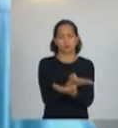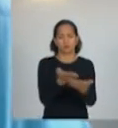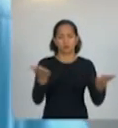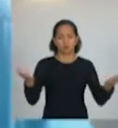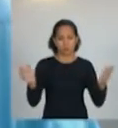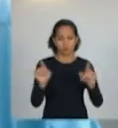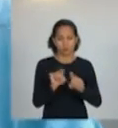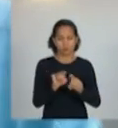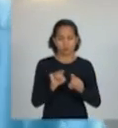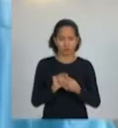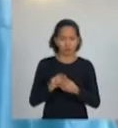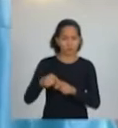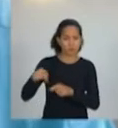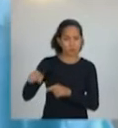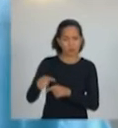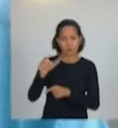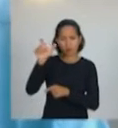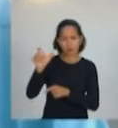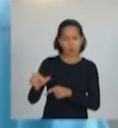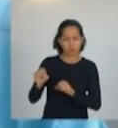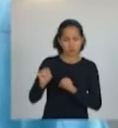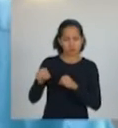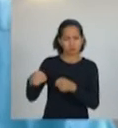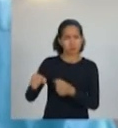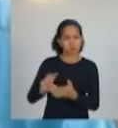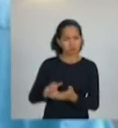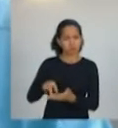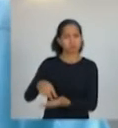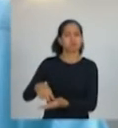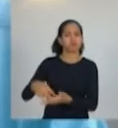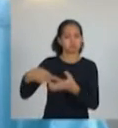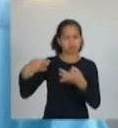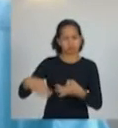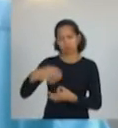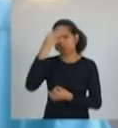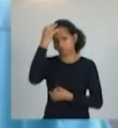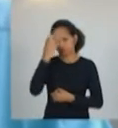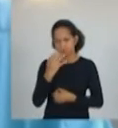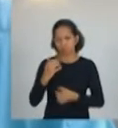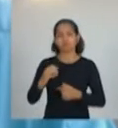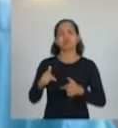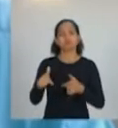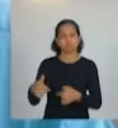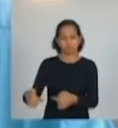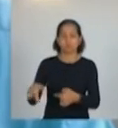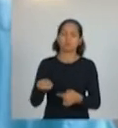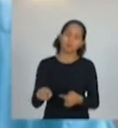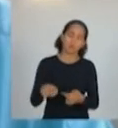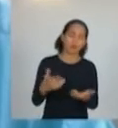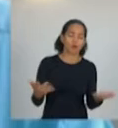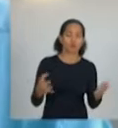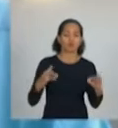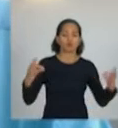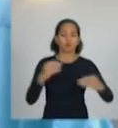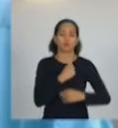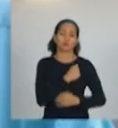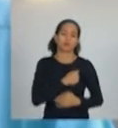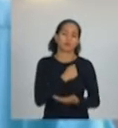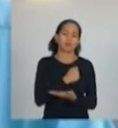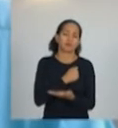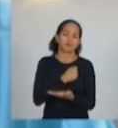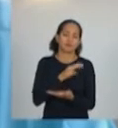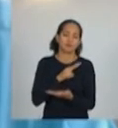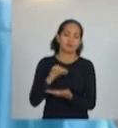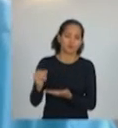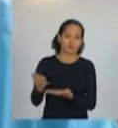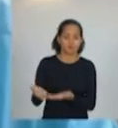É sempre um trabalhador firme, sério, determinado e vai deixar muita saudade aqui no nosso meio.